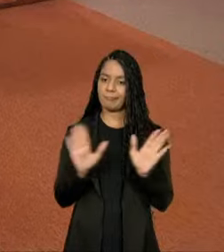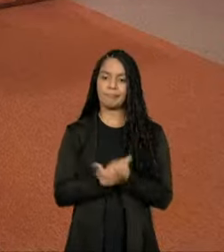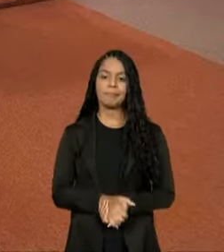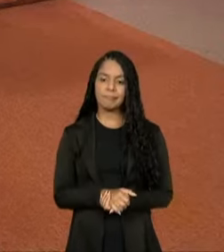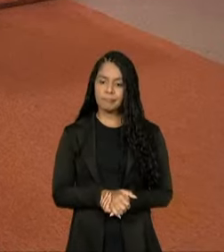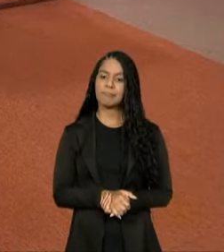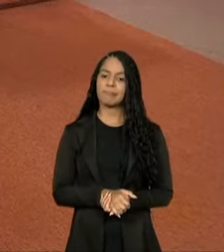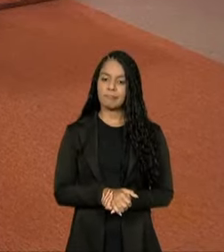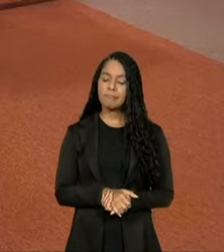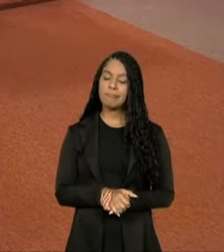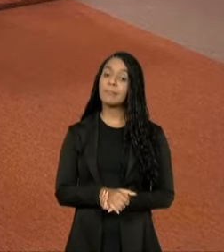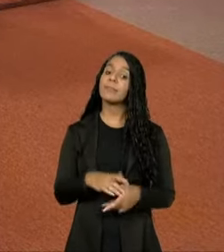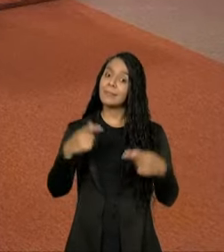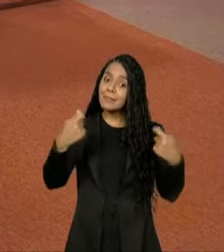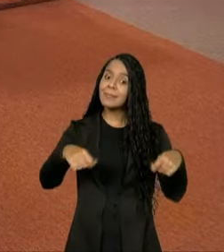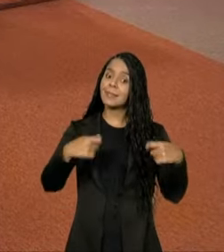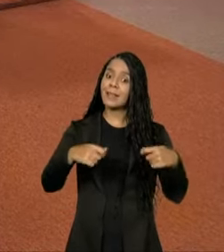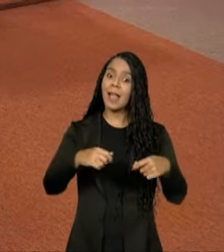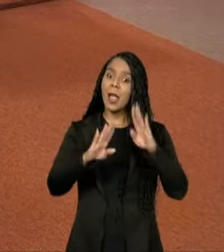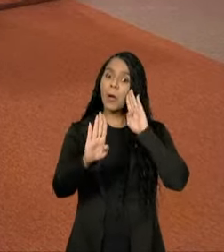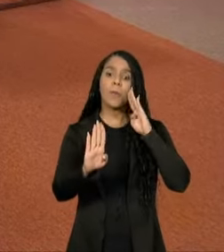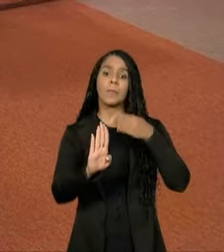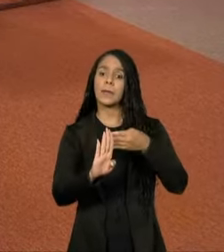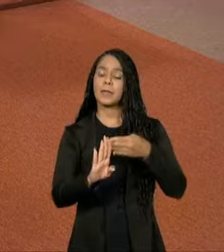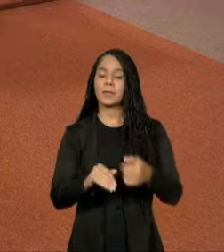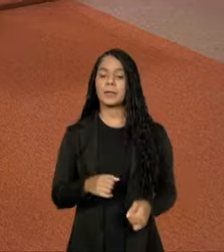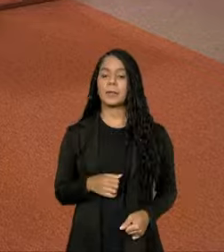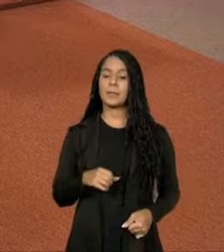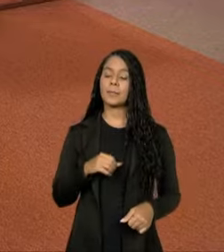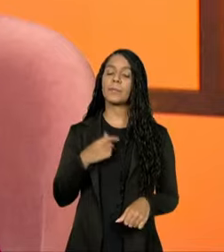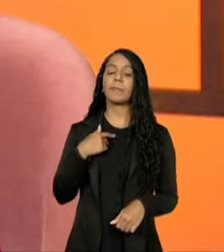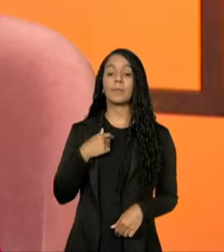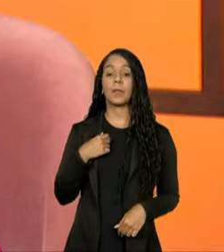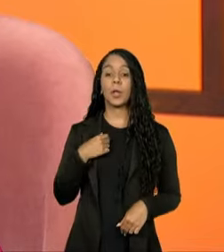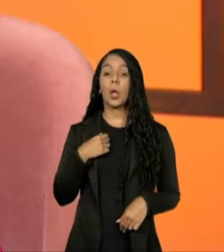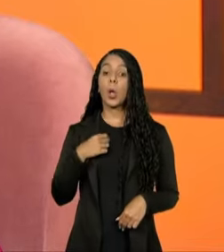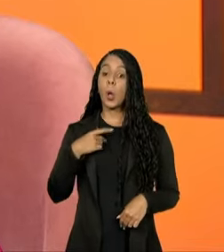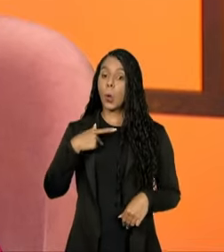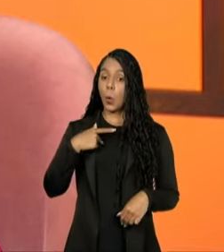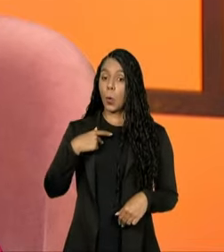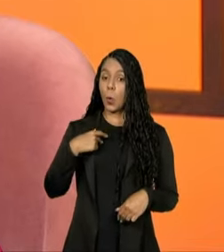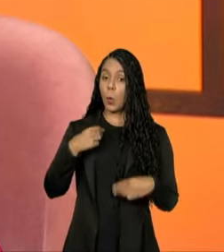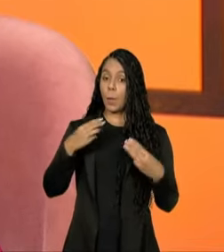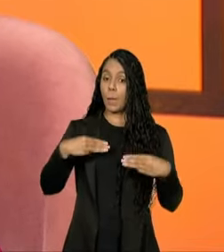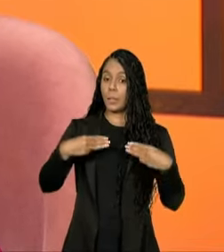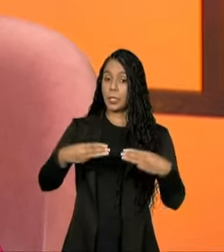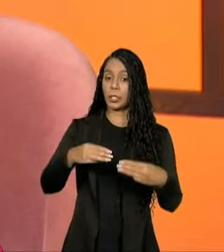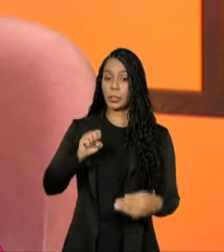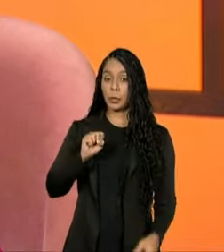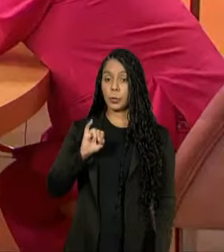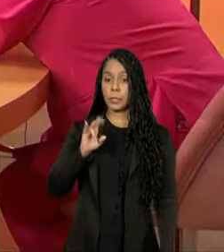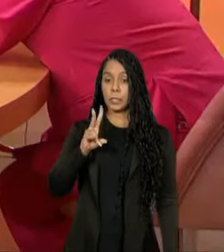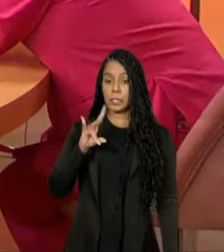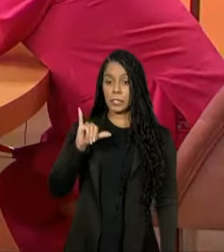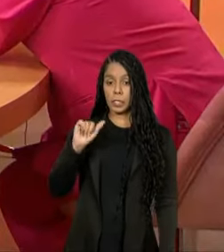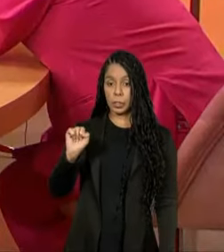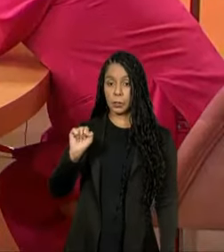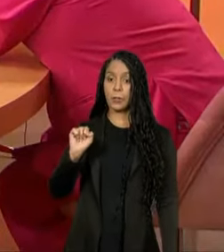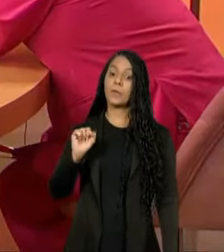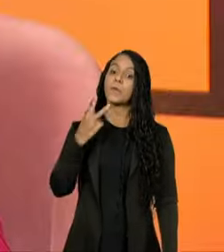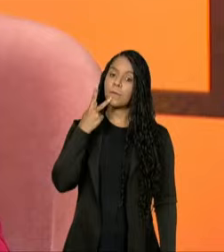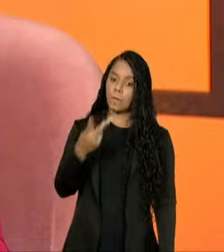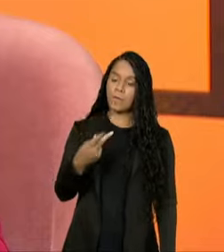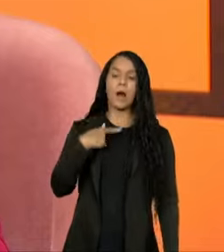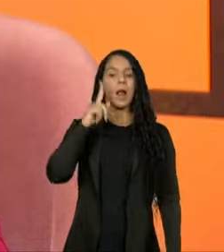assim, de retomar território... Essa é uma questão central. O ministro Silvio diz que é um problema fundiário. Né, que é um problema de